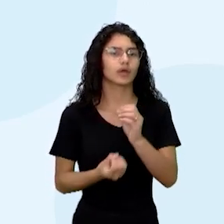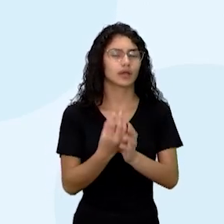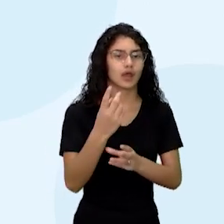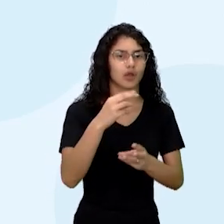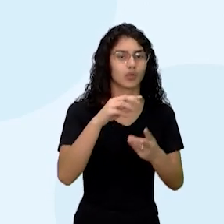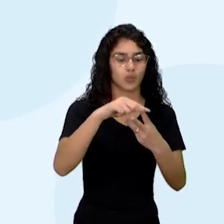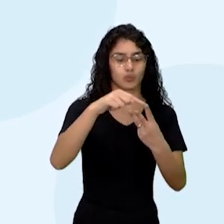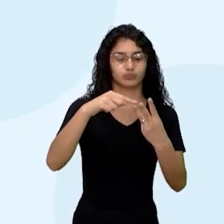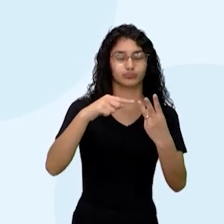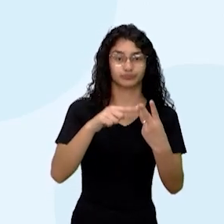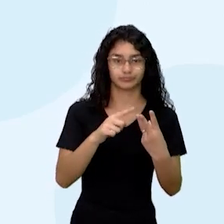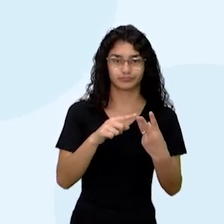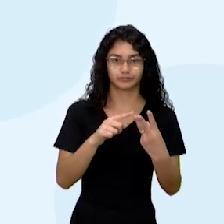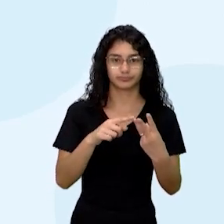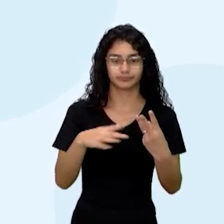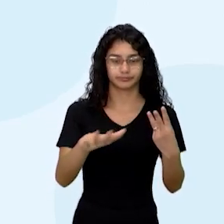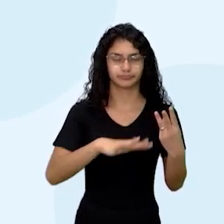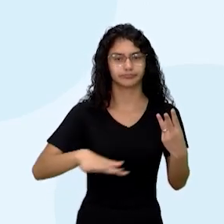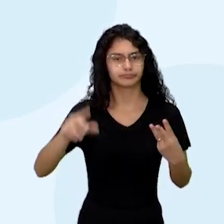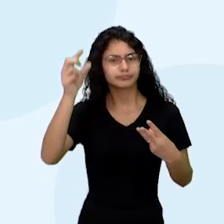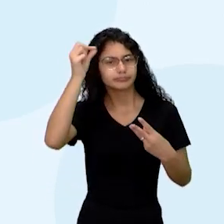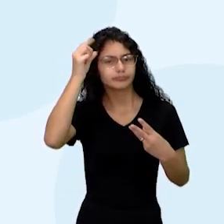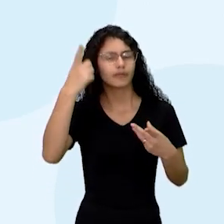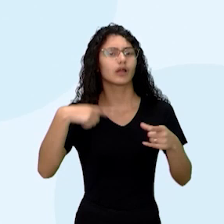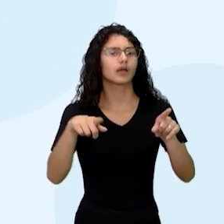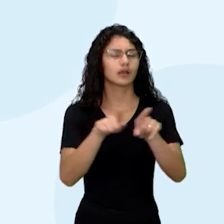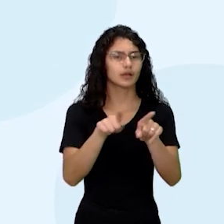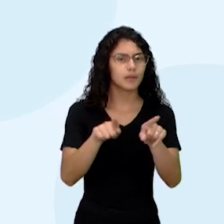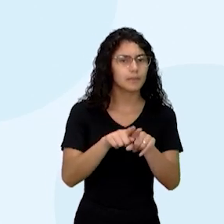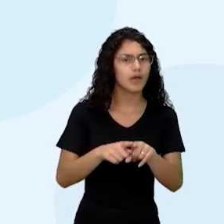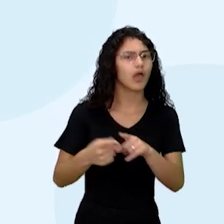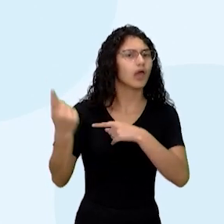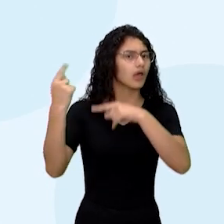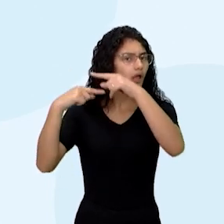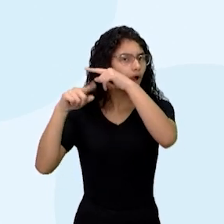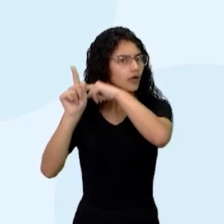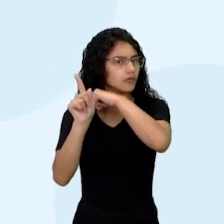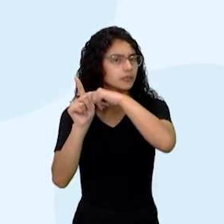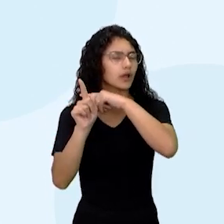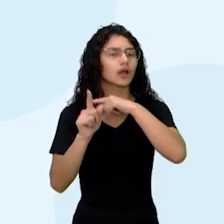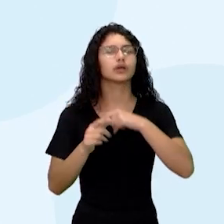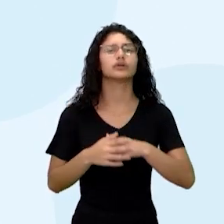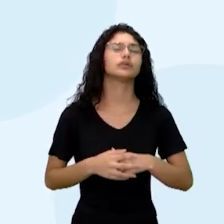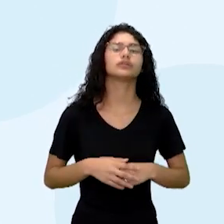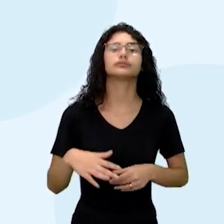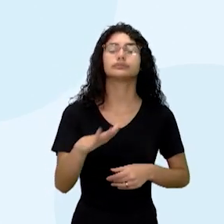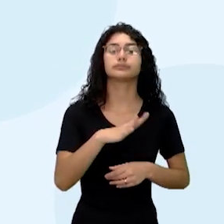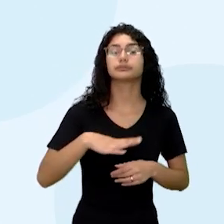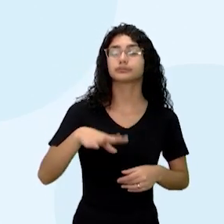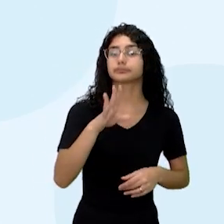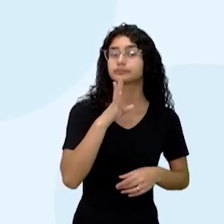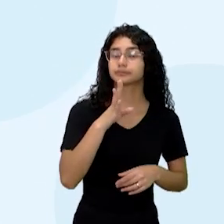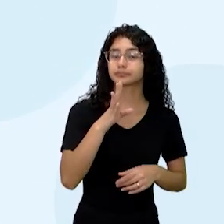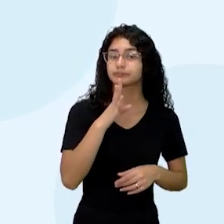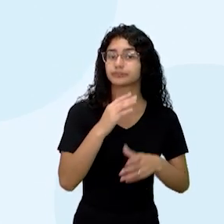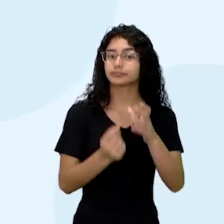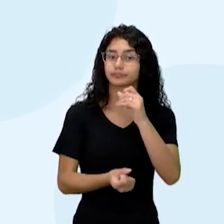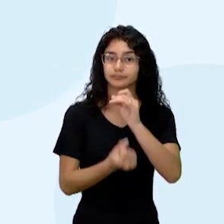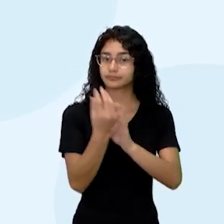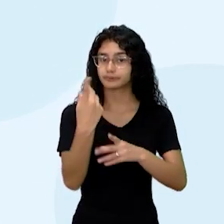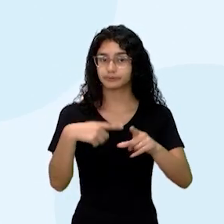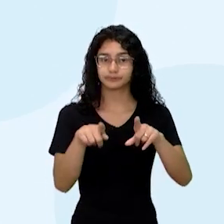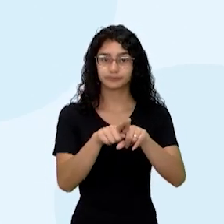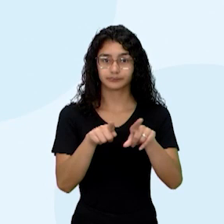da média em alguma área do conhecimento, que também tem envolvimento com as suas áreas de interesse, também tem